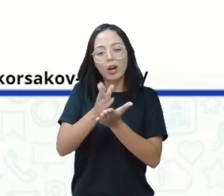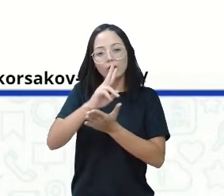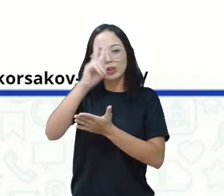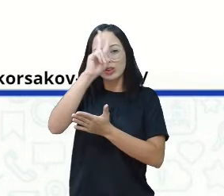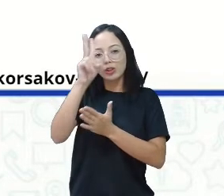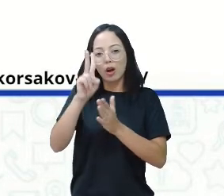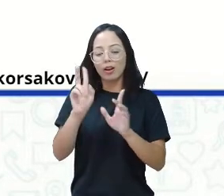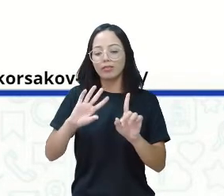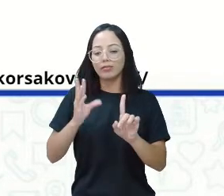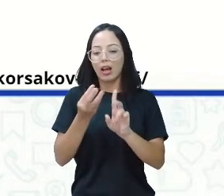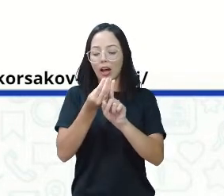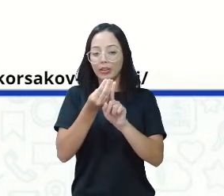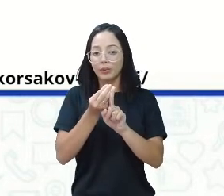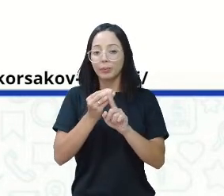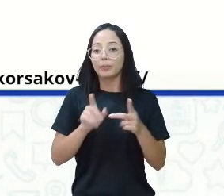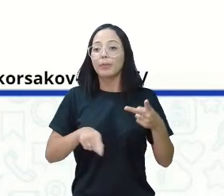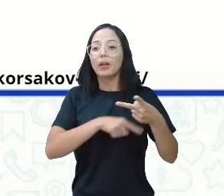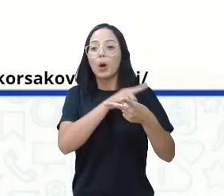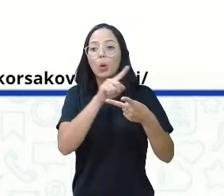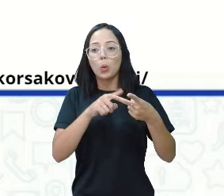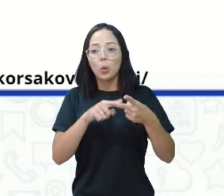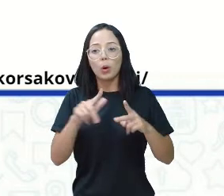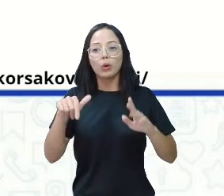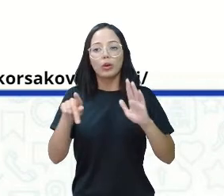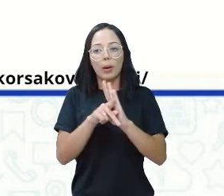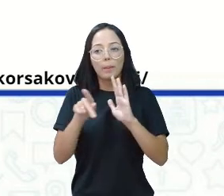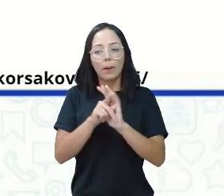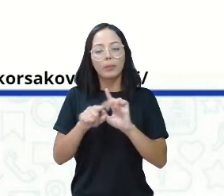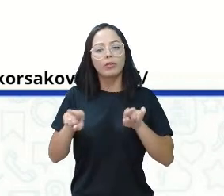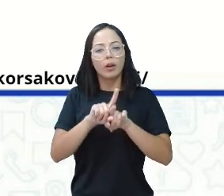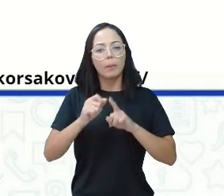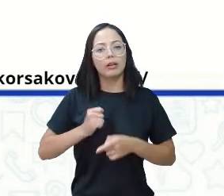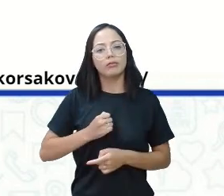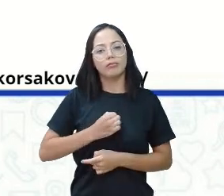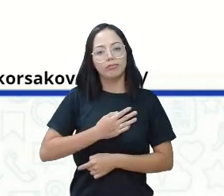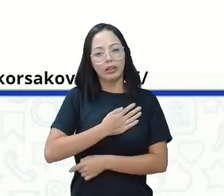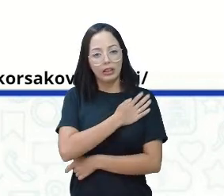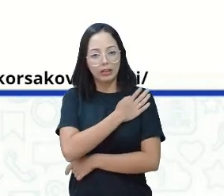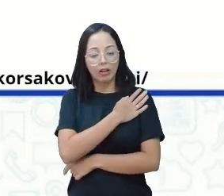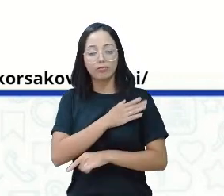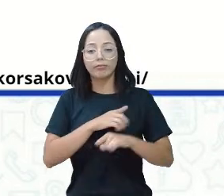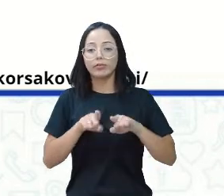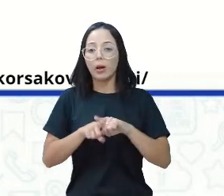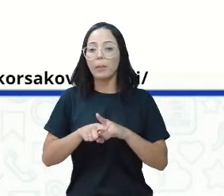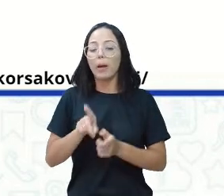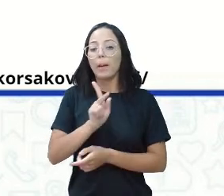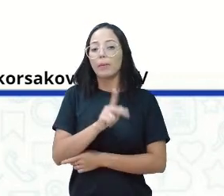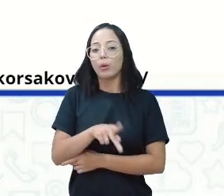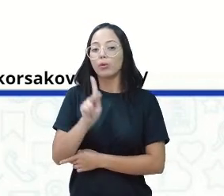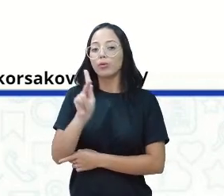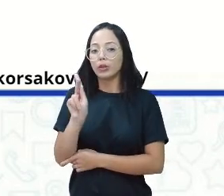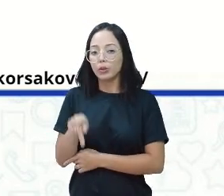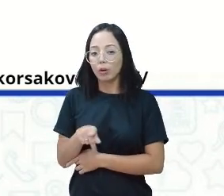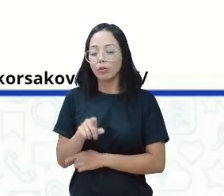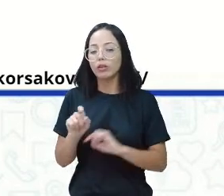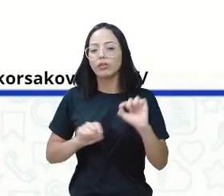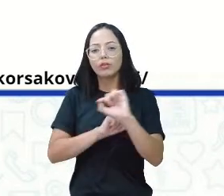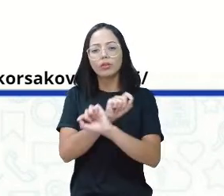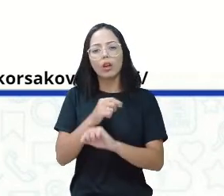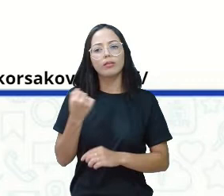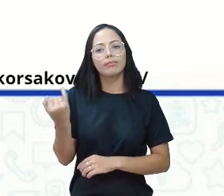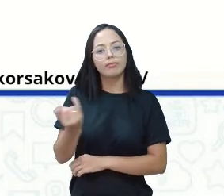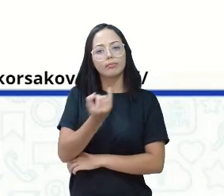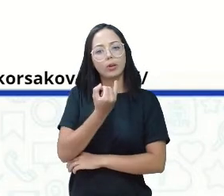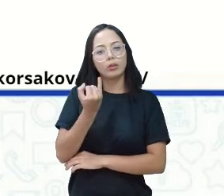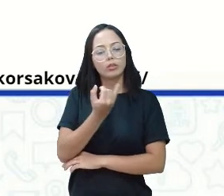O Korsakov, ele era compositor, mas ele também era militar, e ele era professor, e ele foi muito